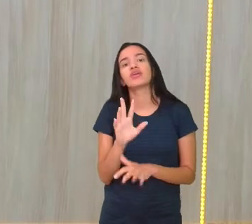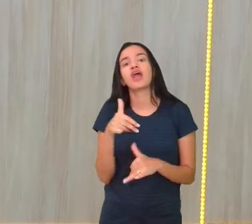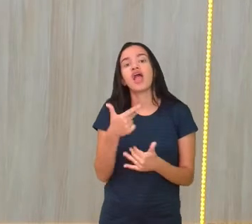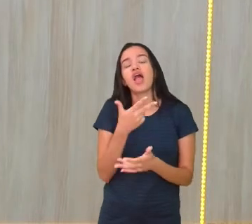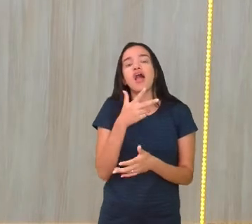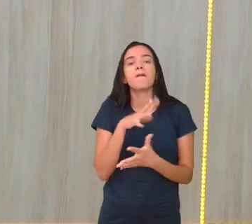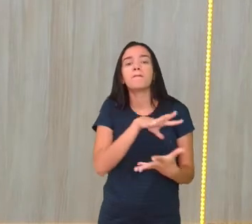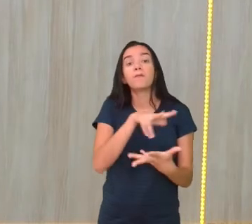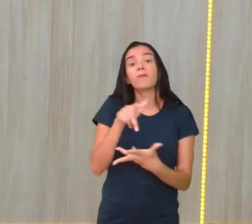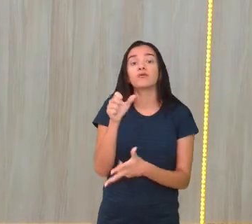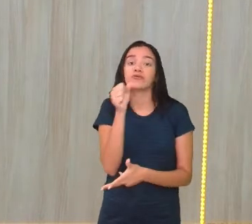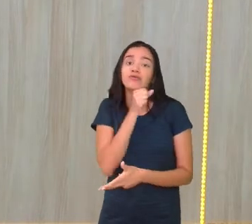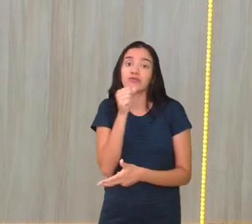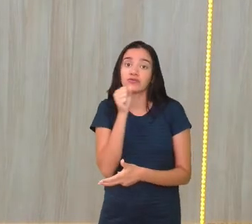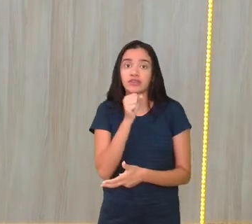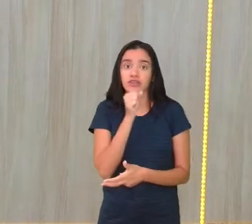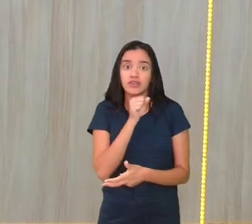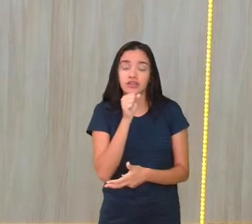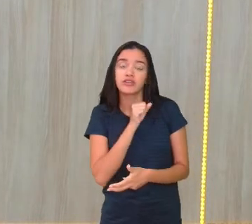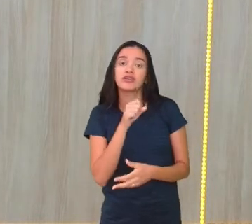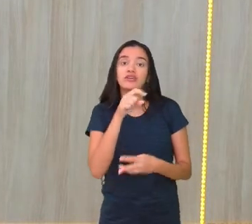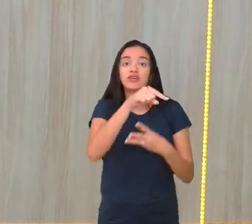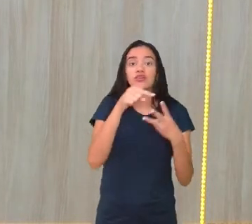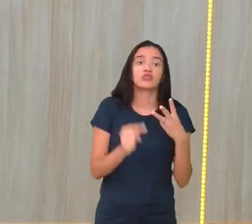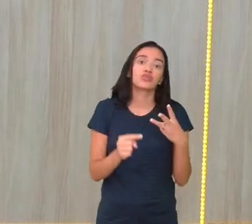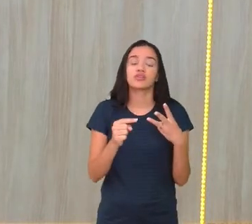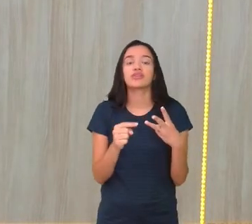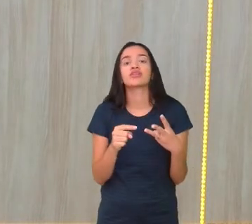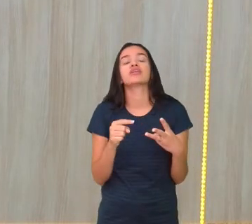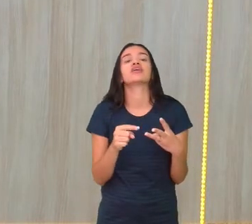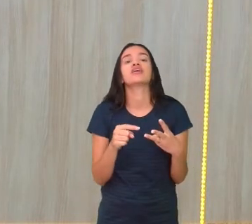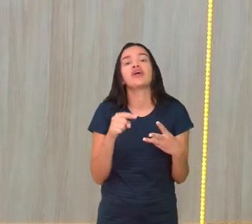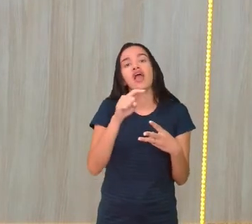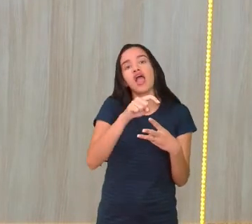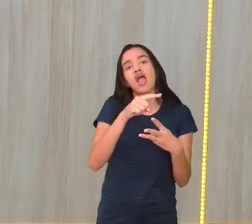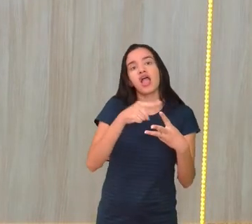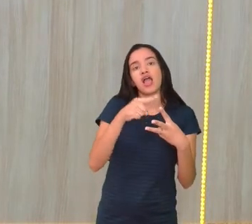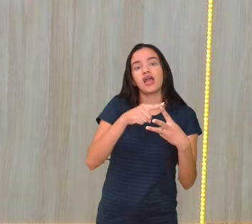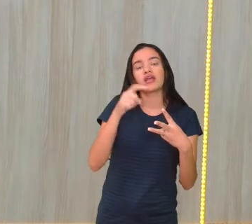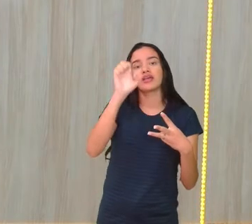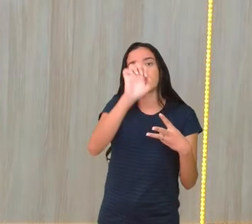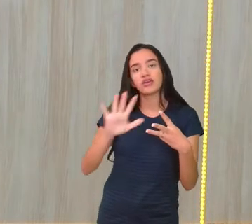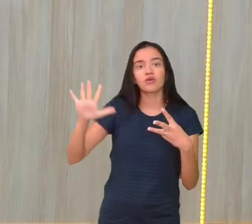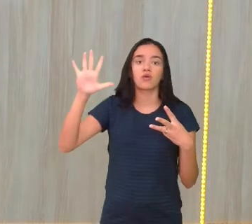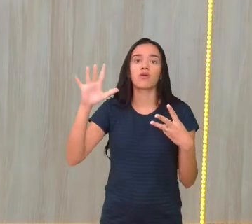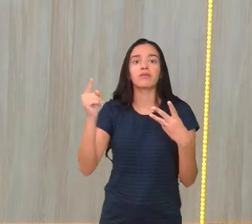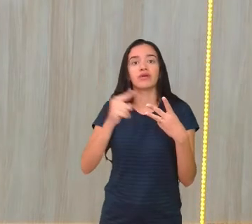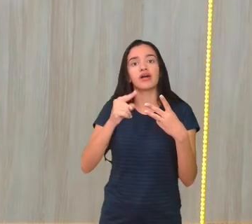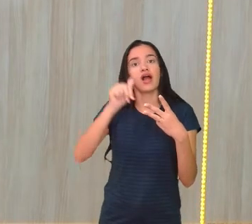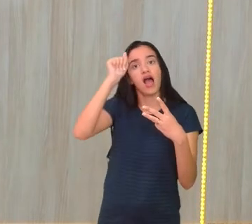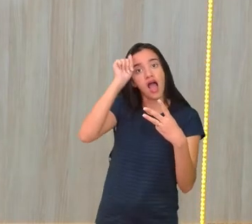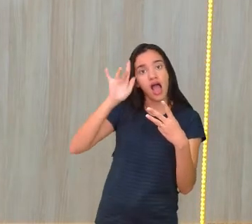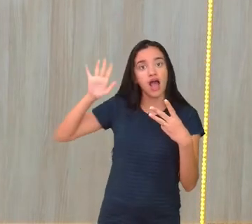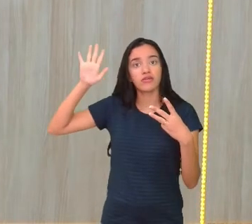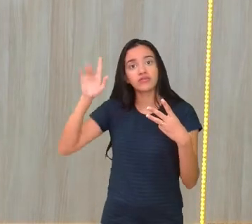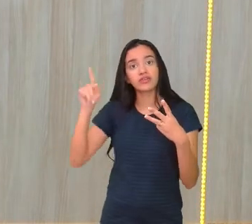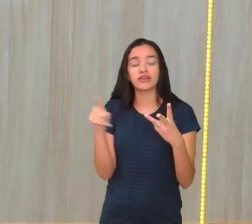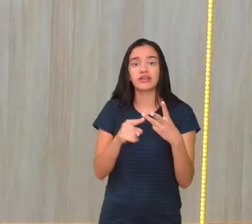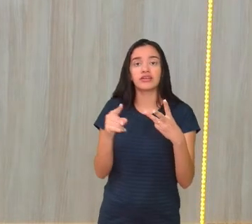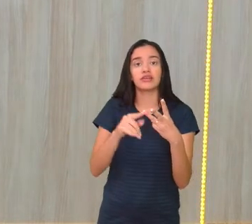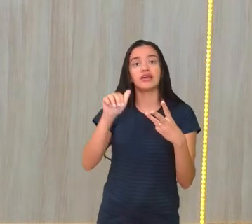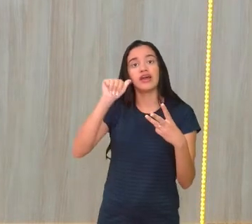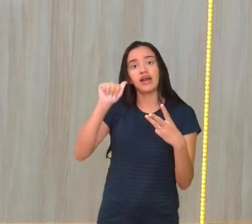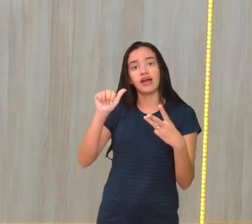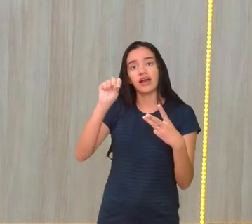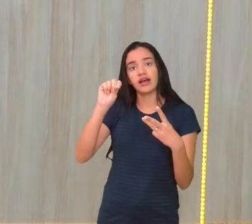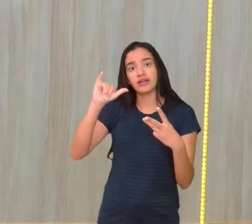Mundo, formado ali pelos 3 continentes, Europa, Ásia e África. E nesse